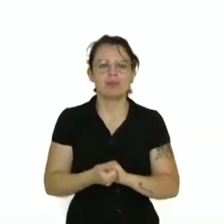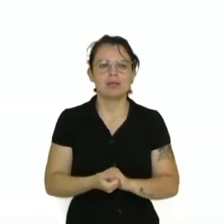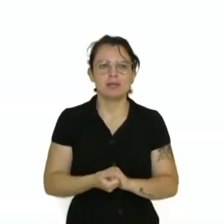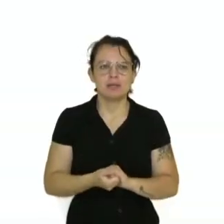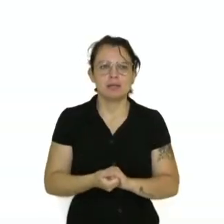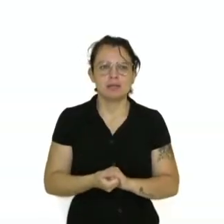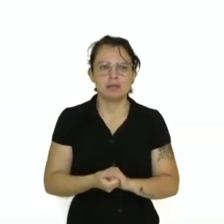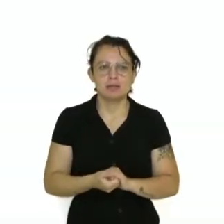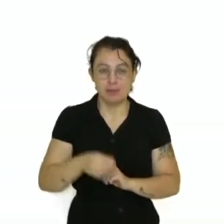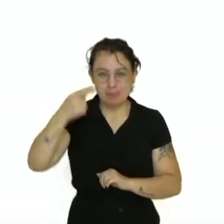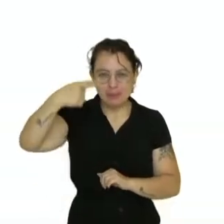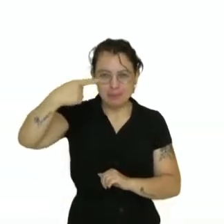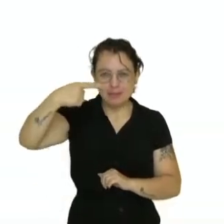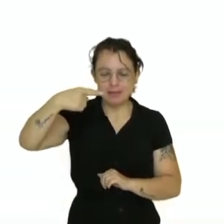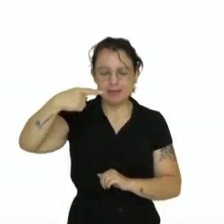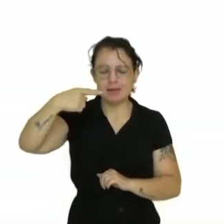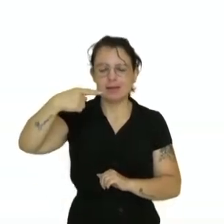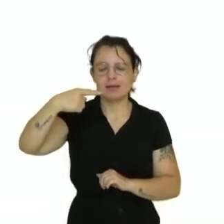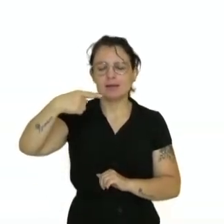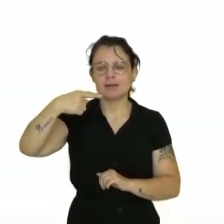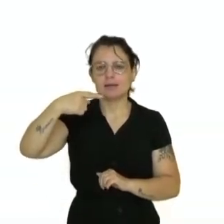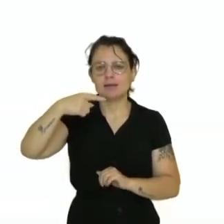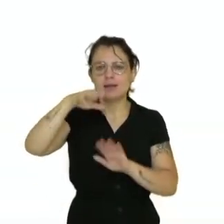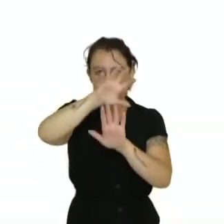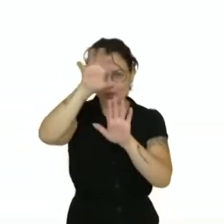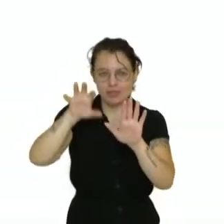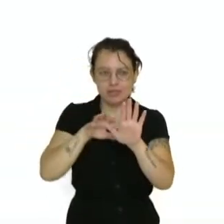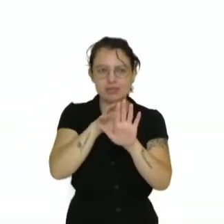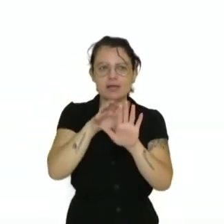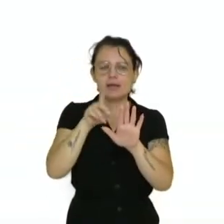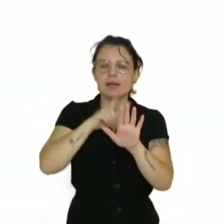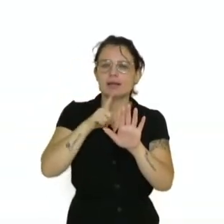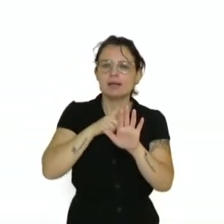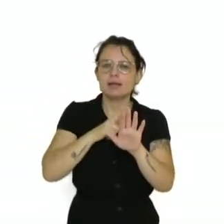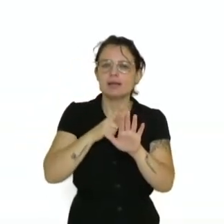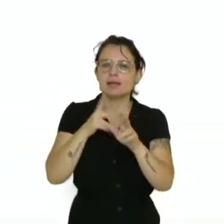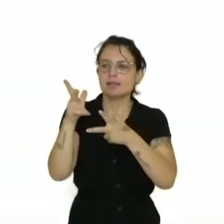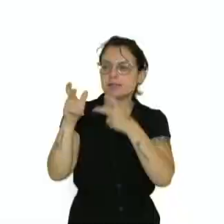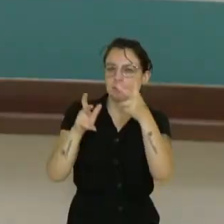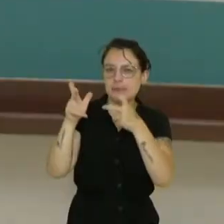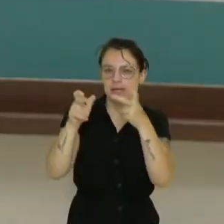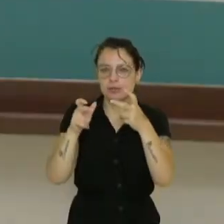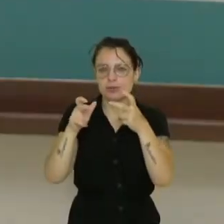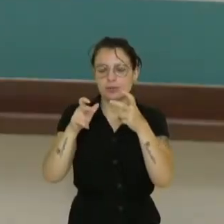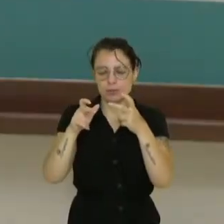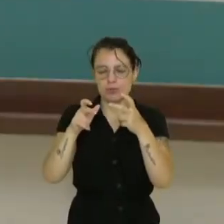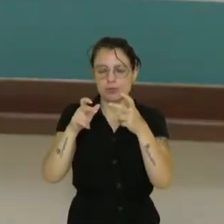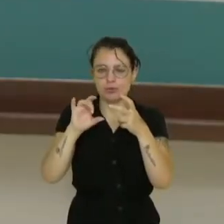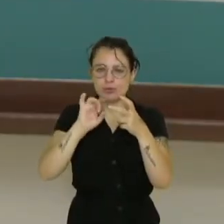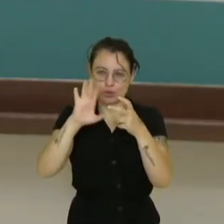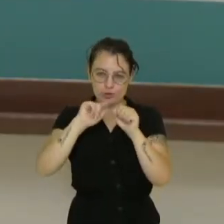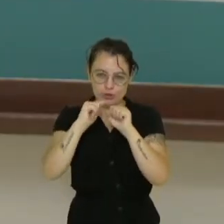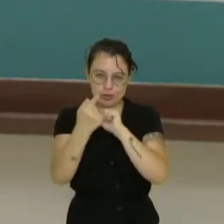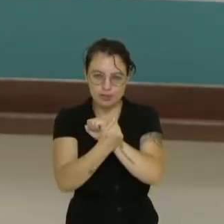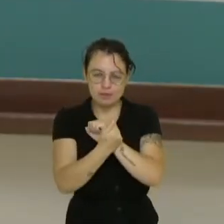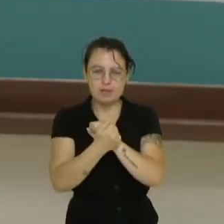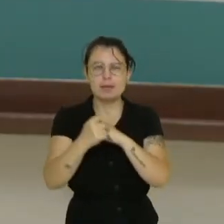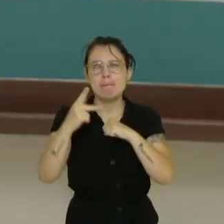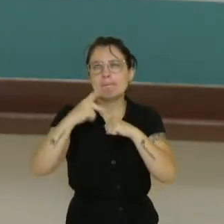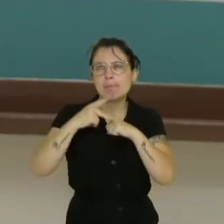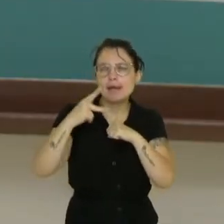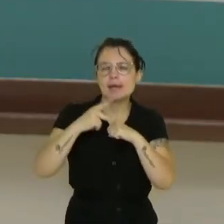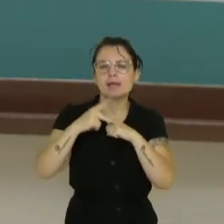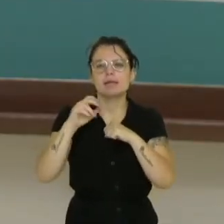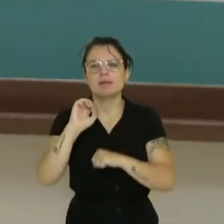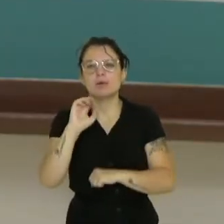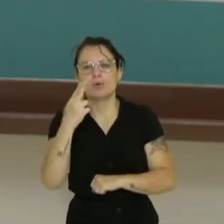primeira regionalização, que leva em consideração os aspectos geográficos apenas, seja os tipos de rocha encontrados